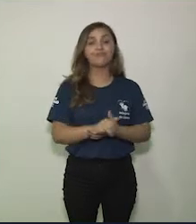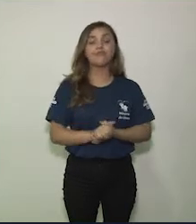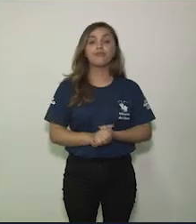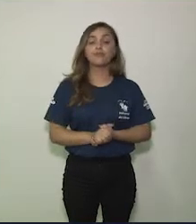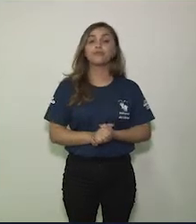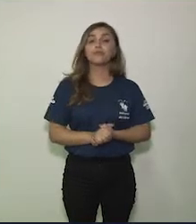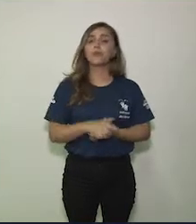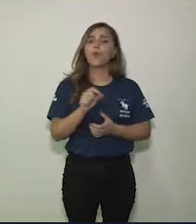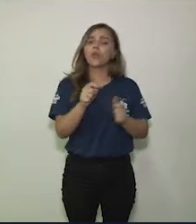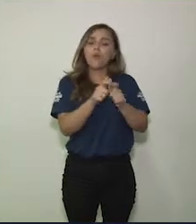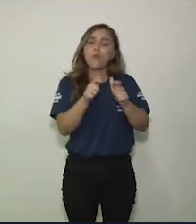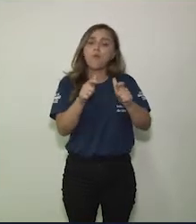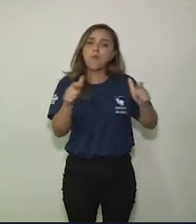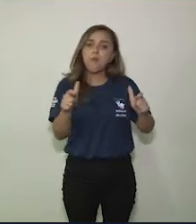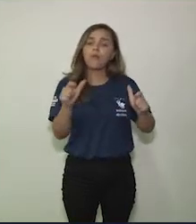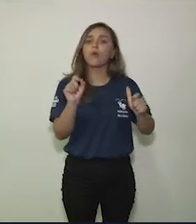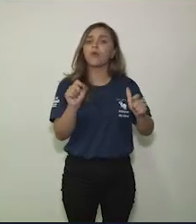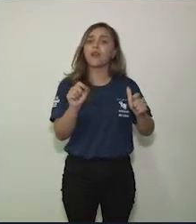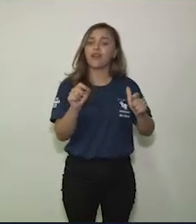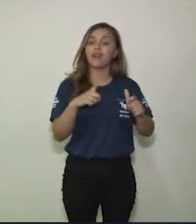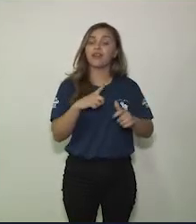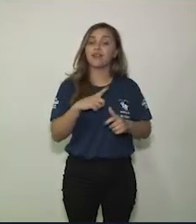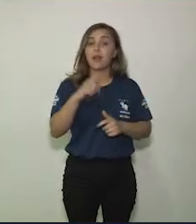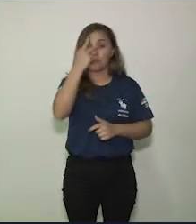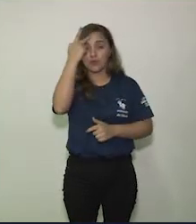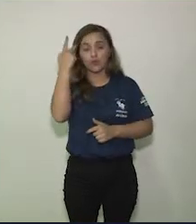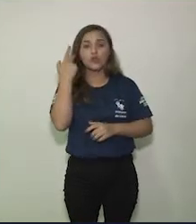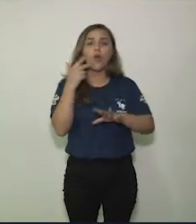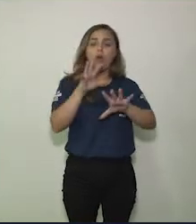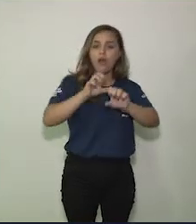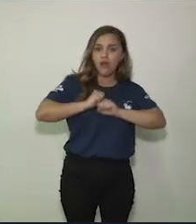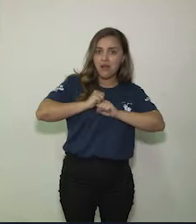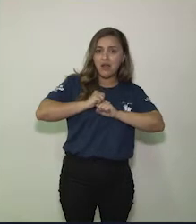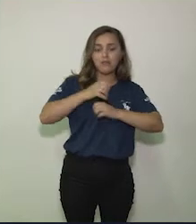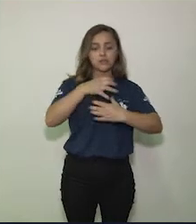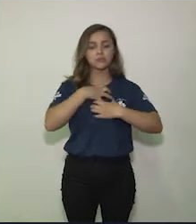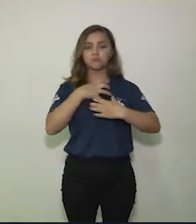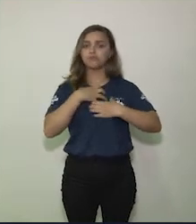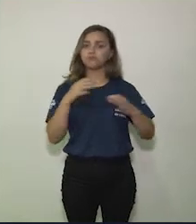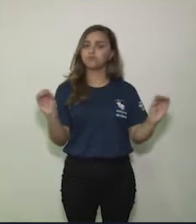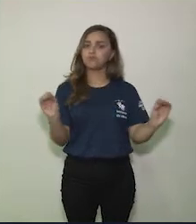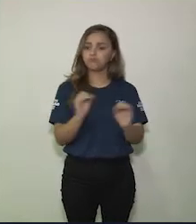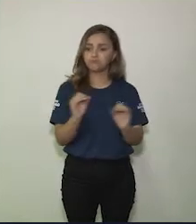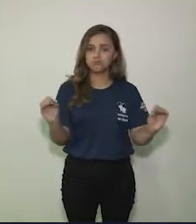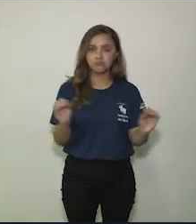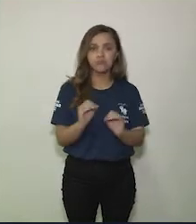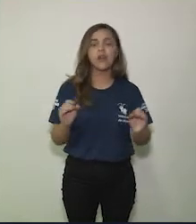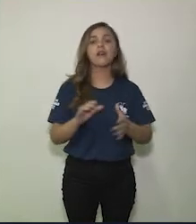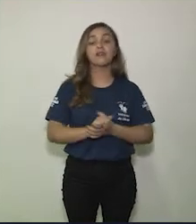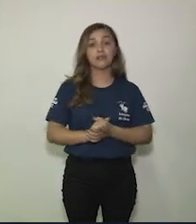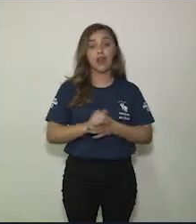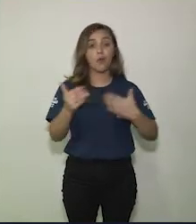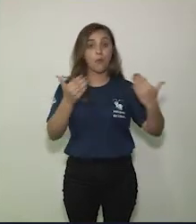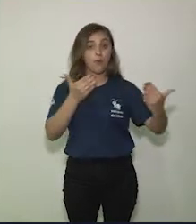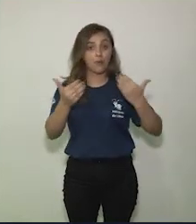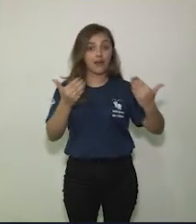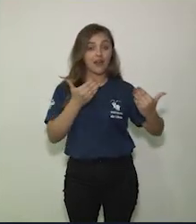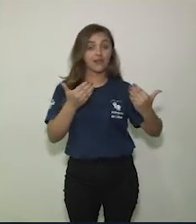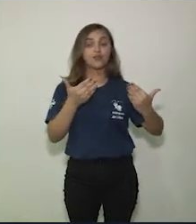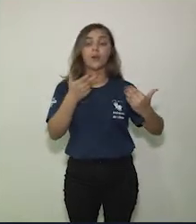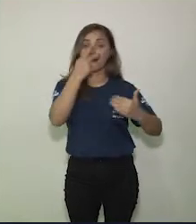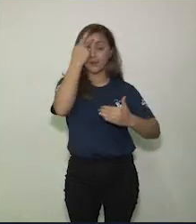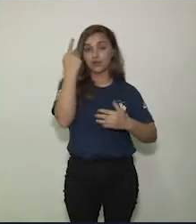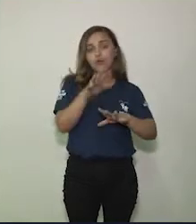bastante é a proporção de assintomáticos em relação àqueles que têm